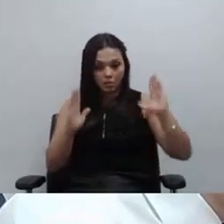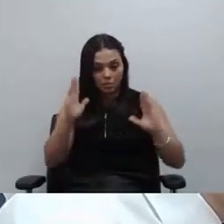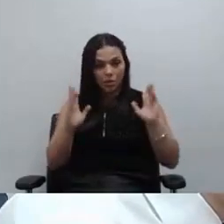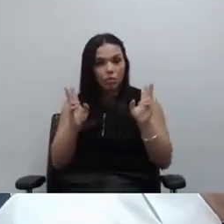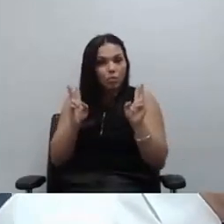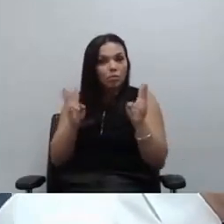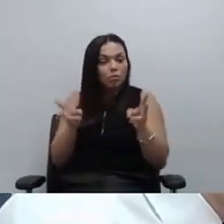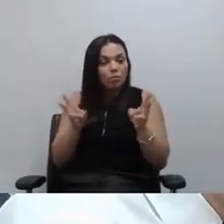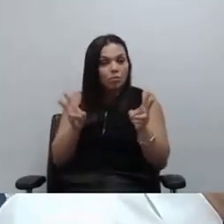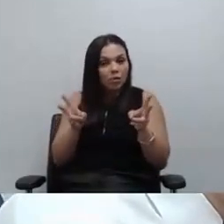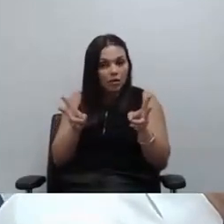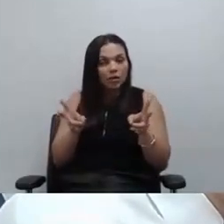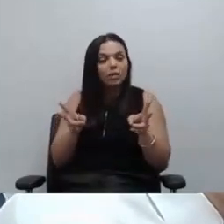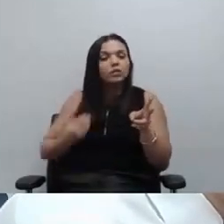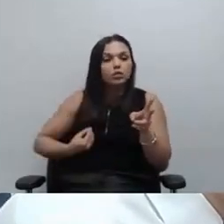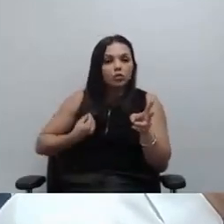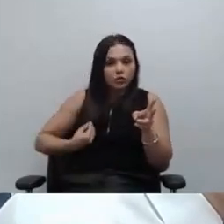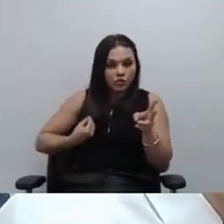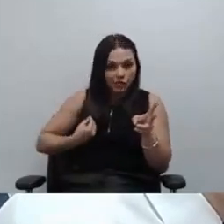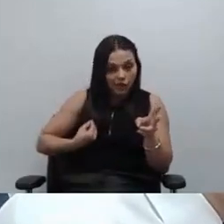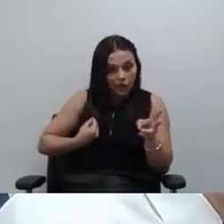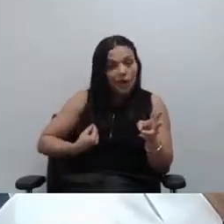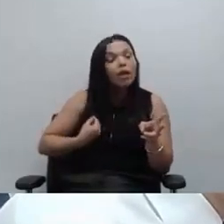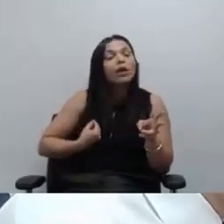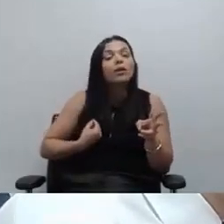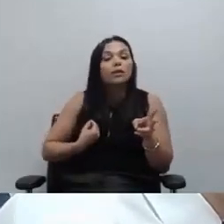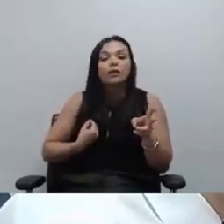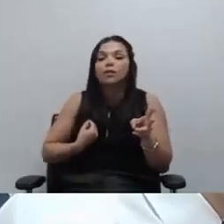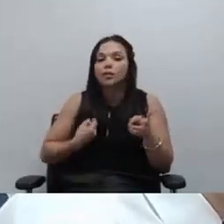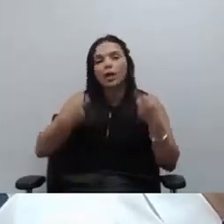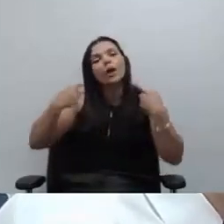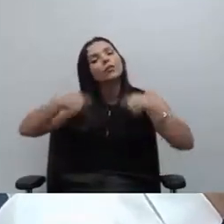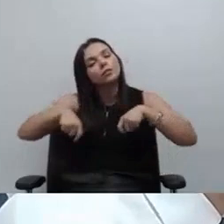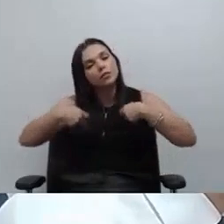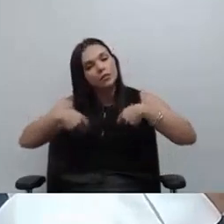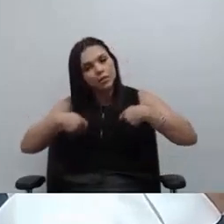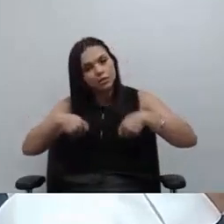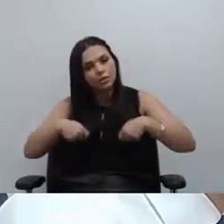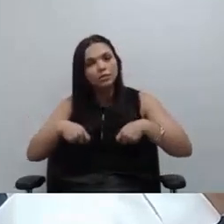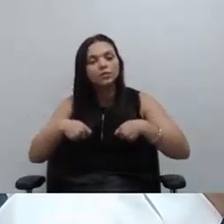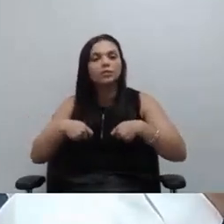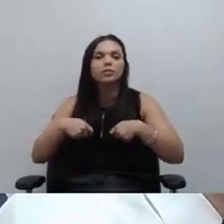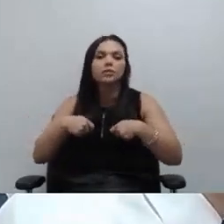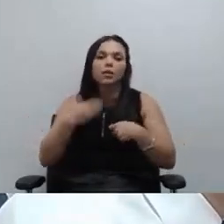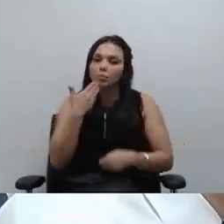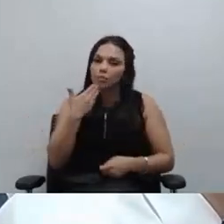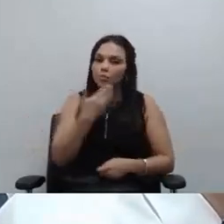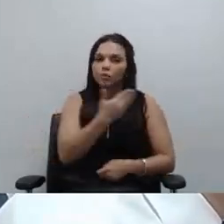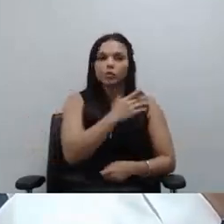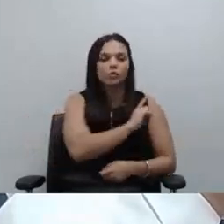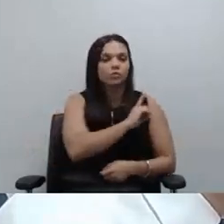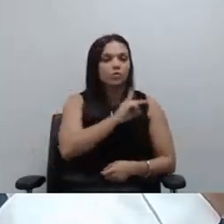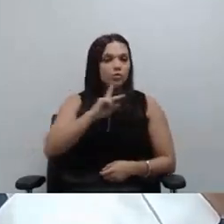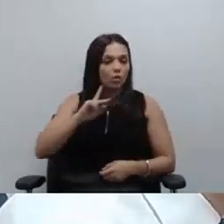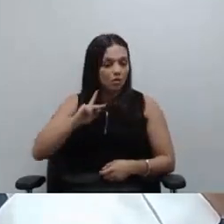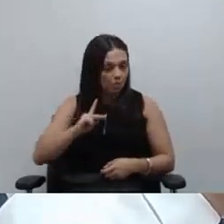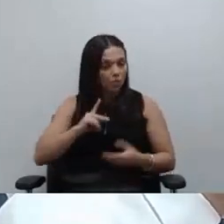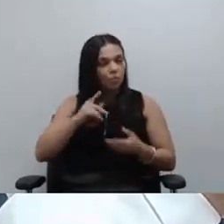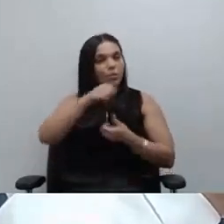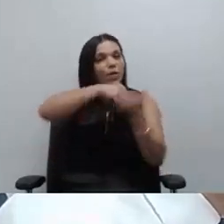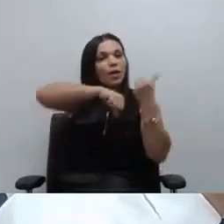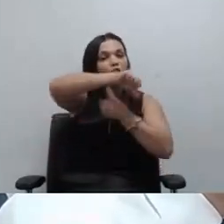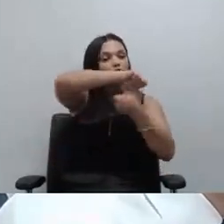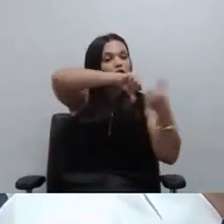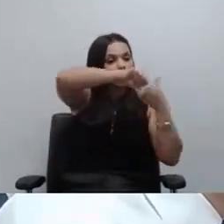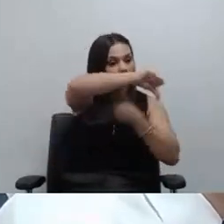pretendido estiverem afastados, aí é necessária a indicação pela subdefensoria de um itinerante,